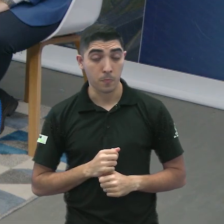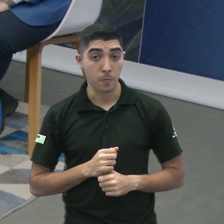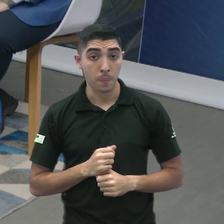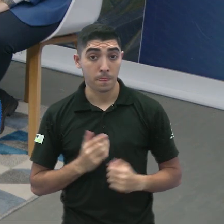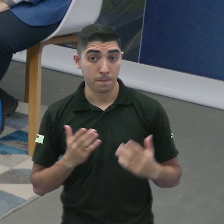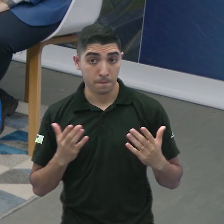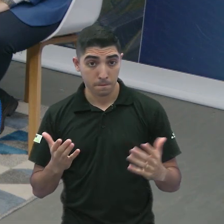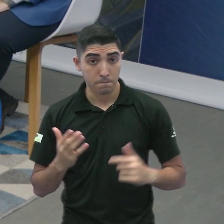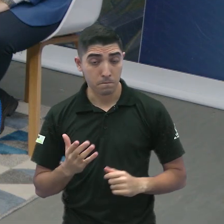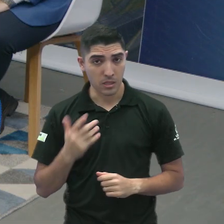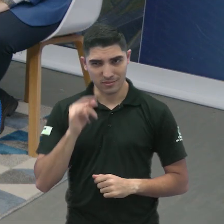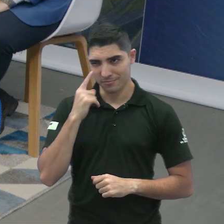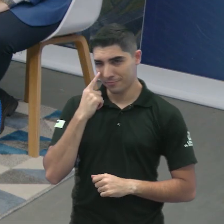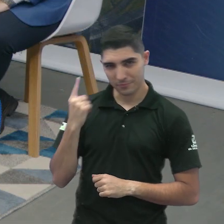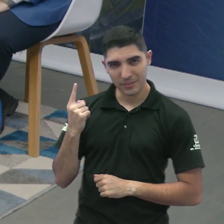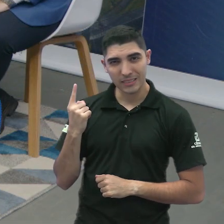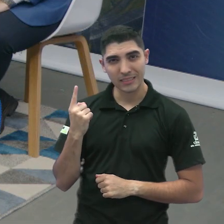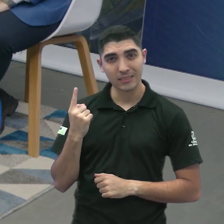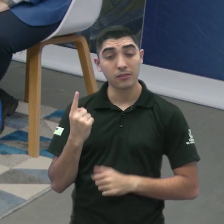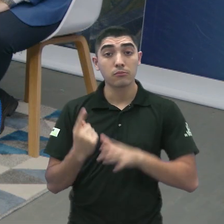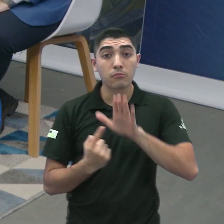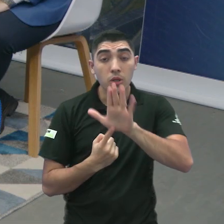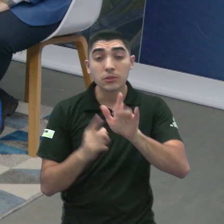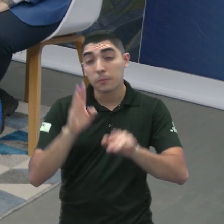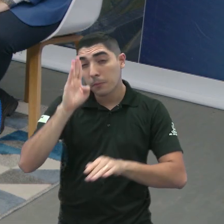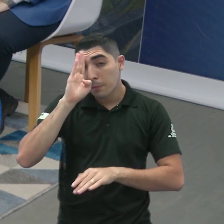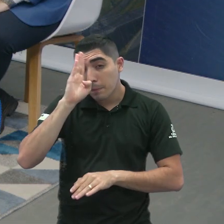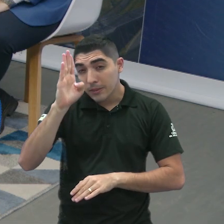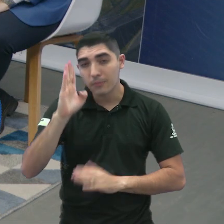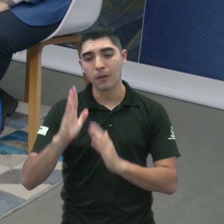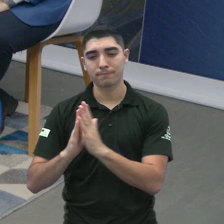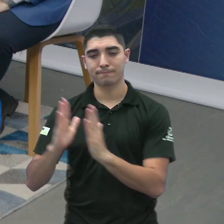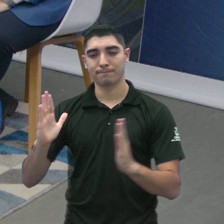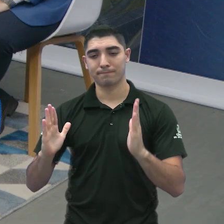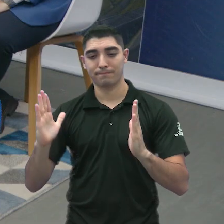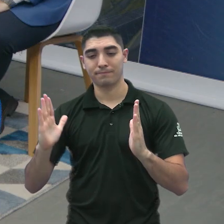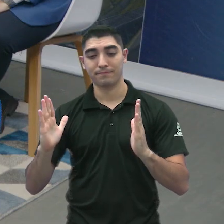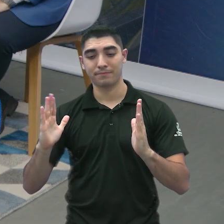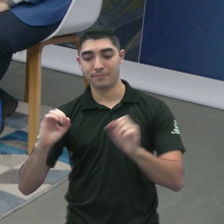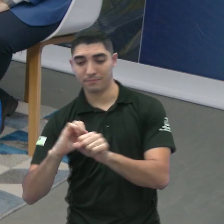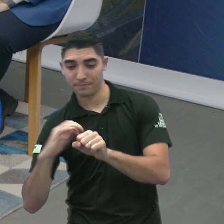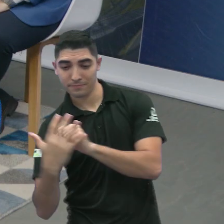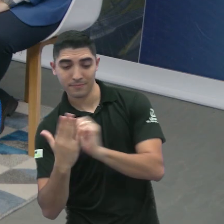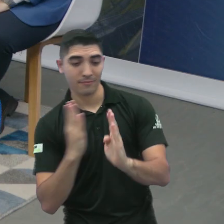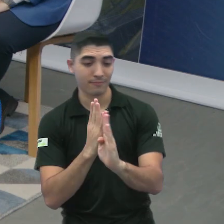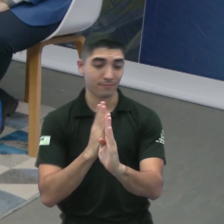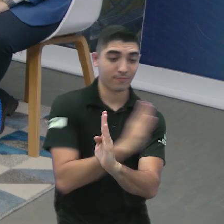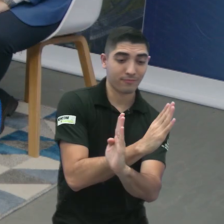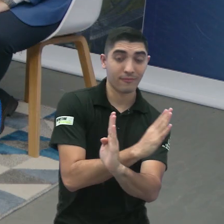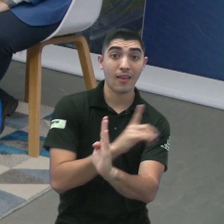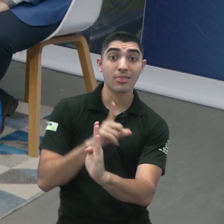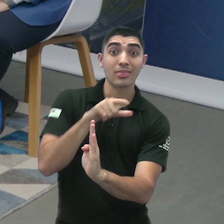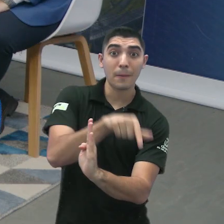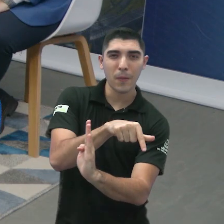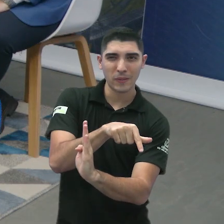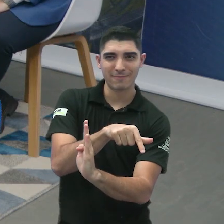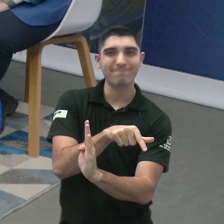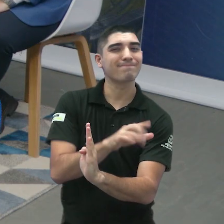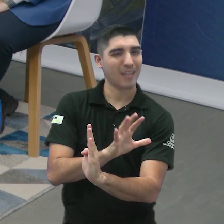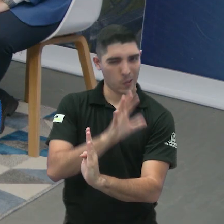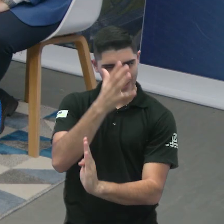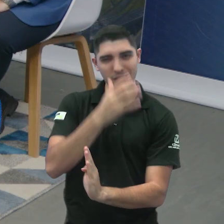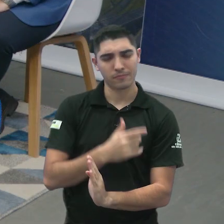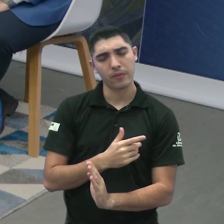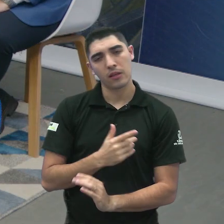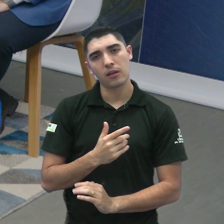Isso a gente pode ver, né? Isso vem muito depois da pandemia novamente. Pois é. Isso vem, eu acredito, claro, por